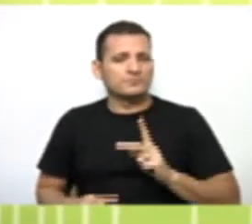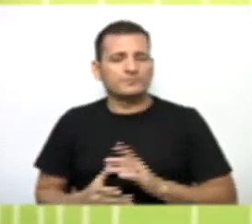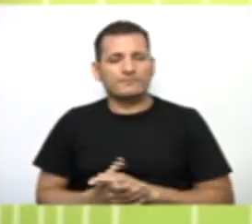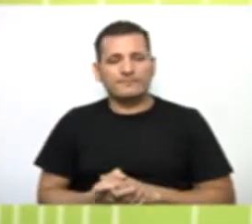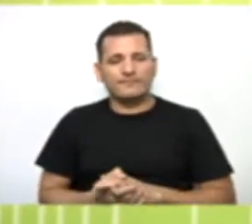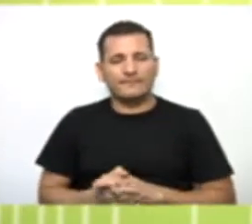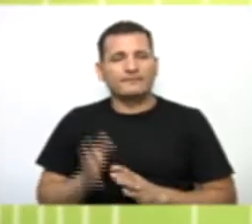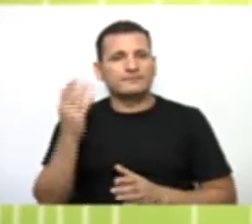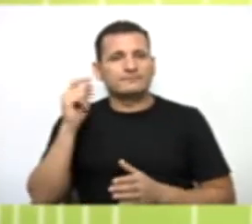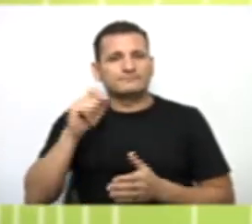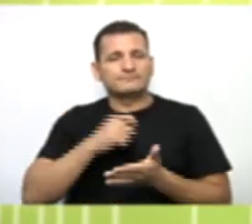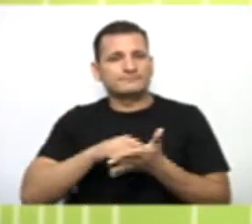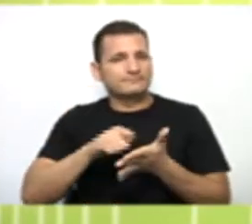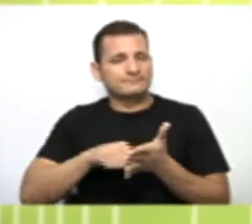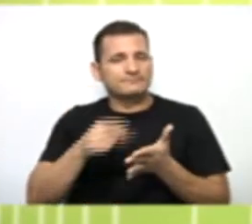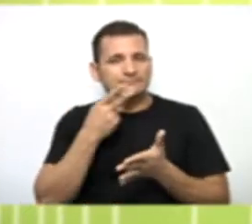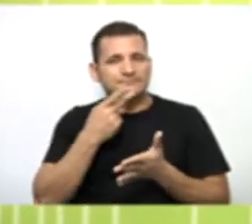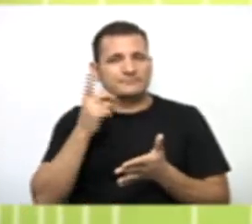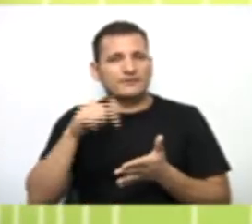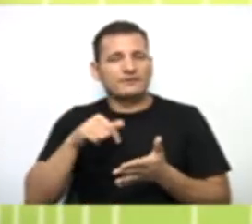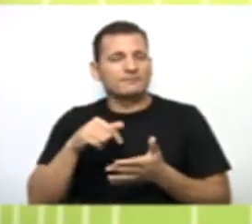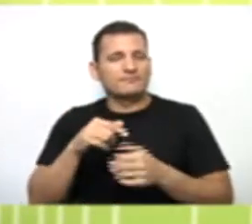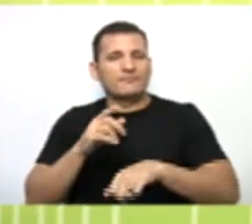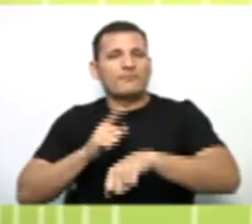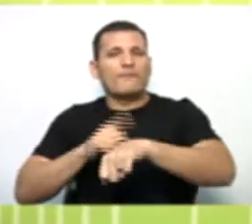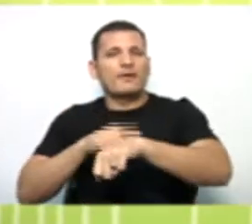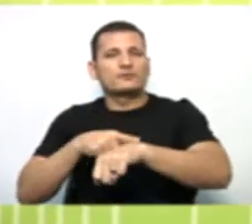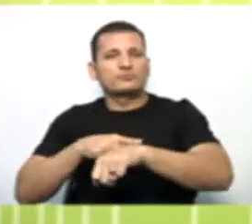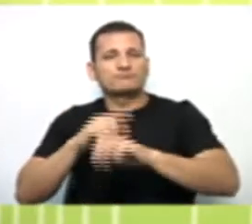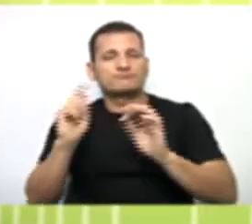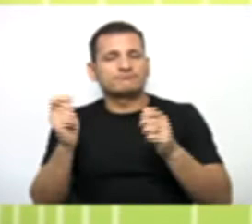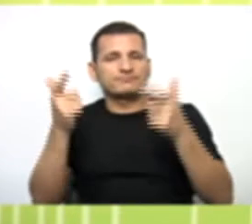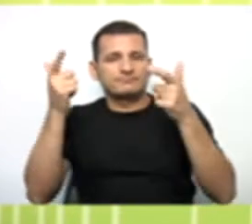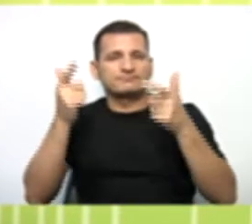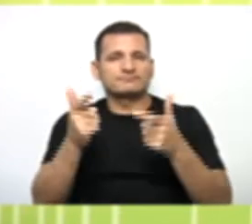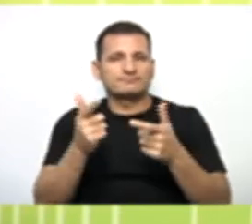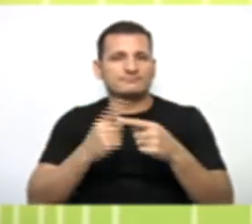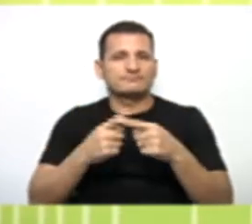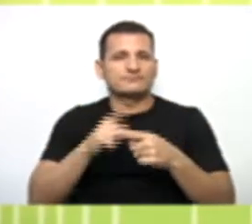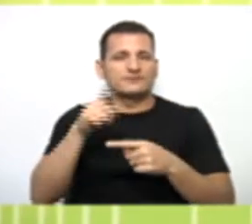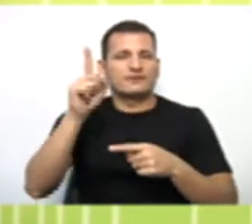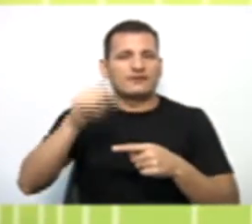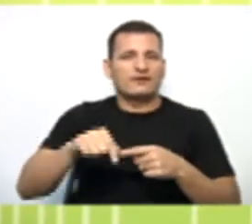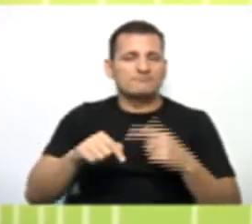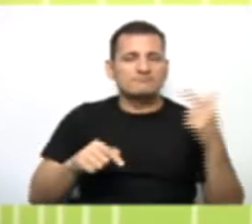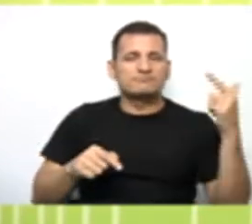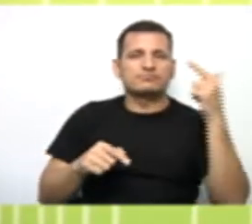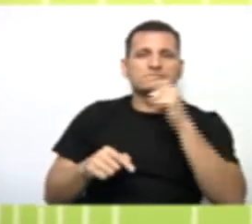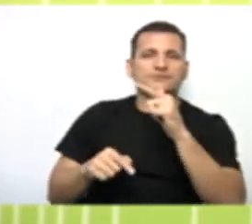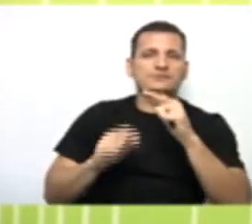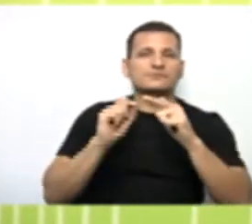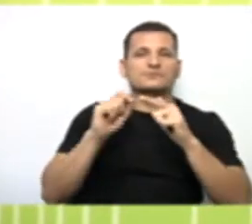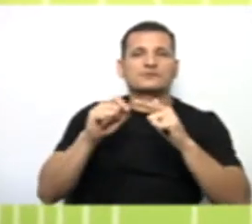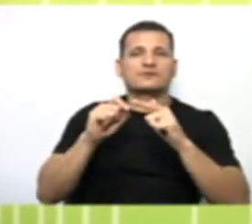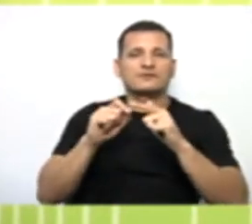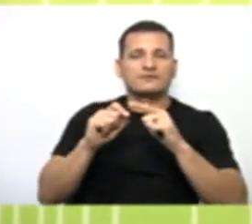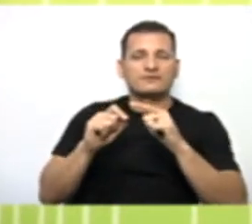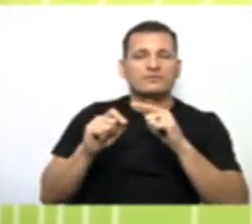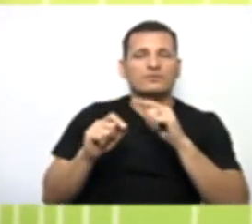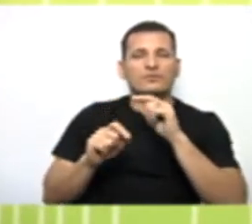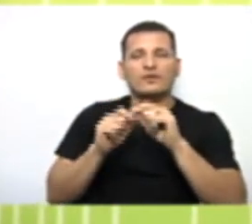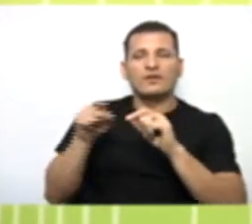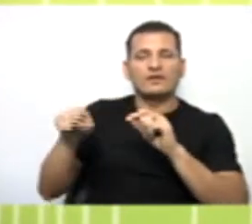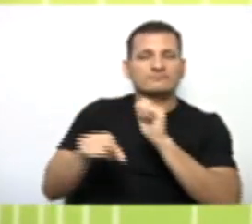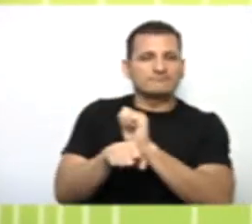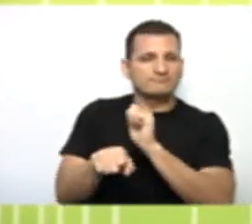que os autores dizem? Isso foi um momento mágico, não é? É você superar as expectativas. Olha que coisa